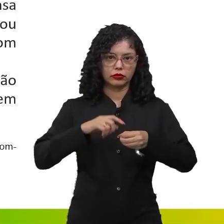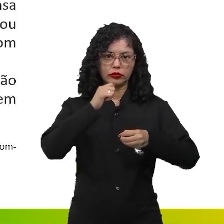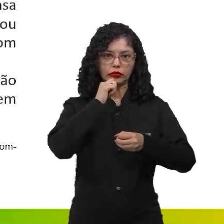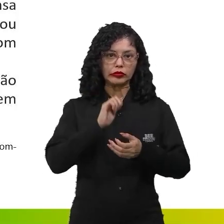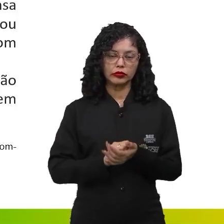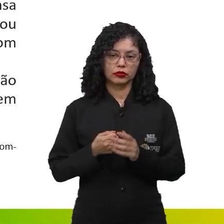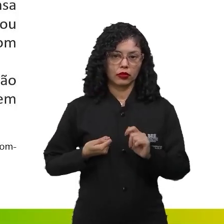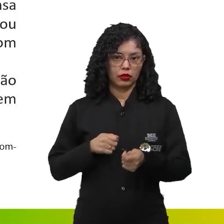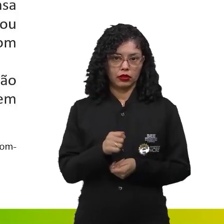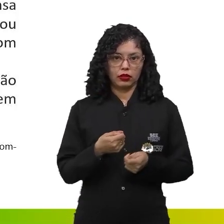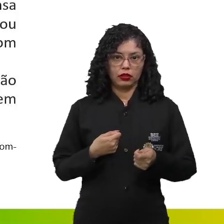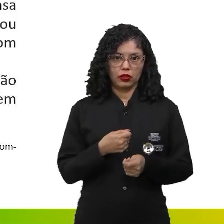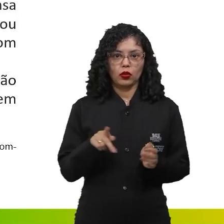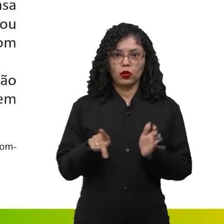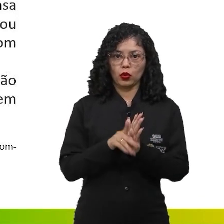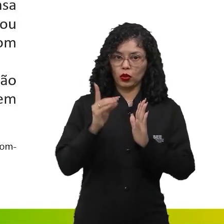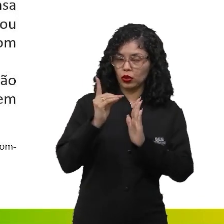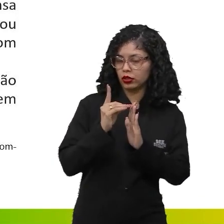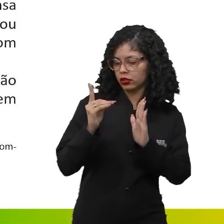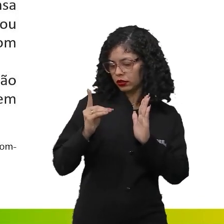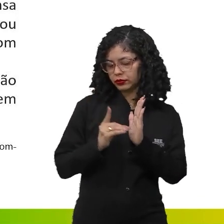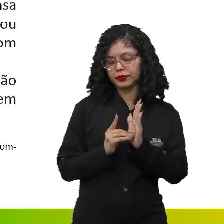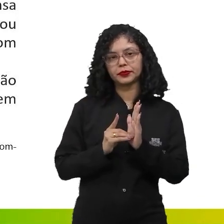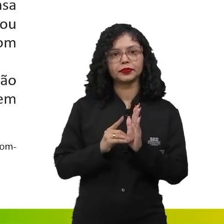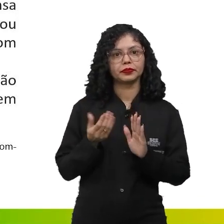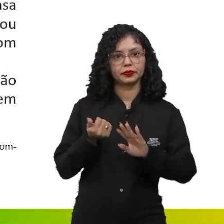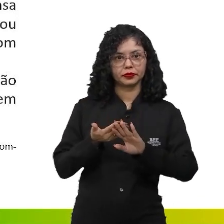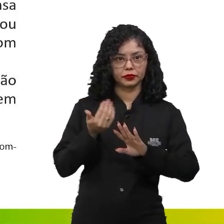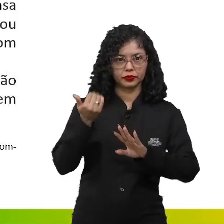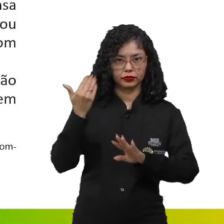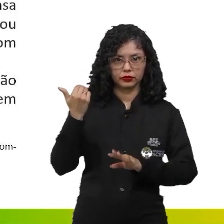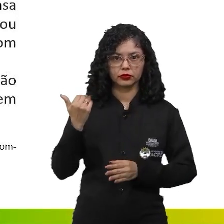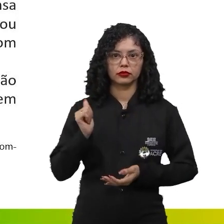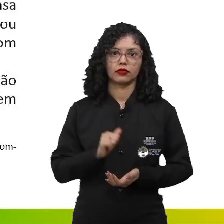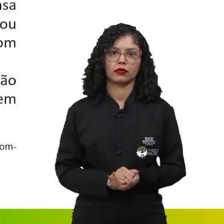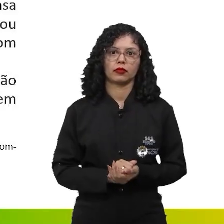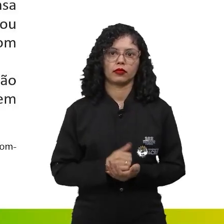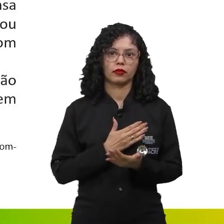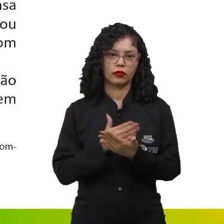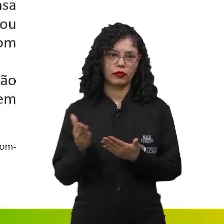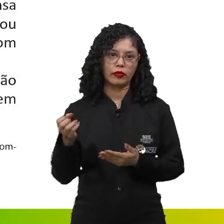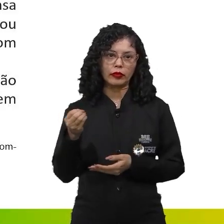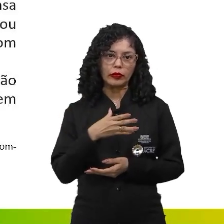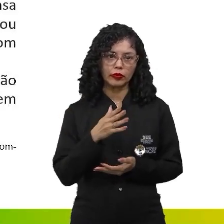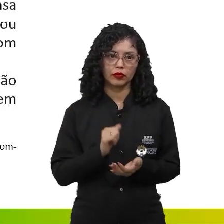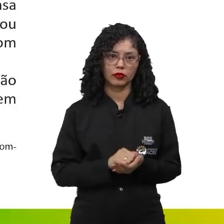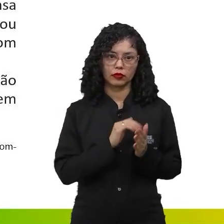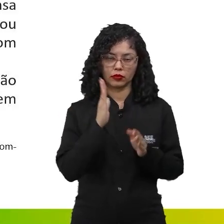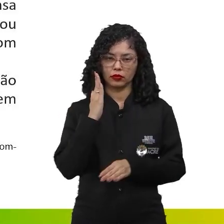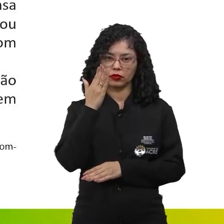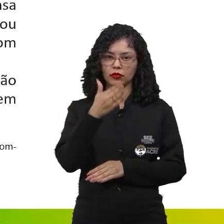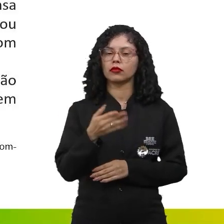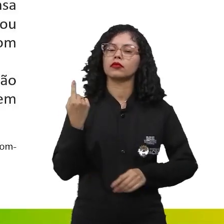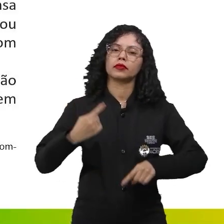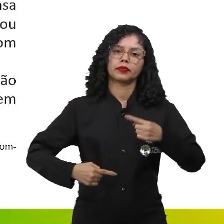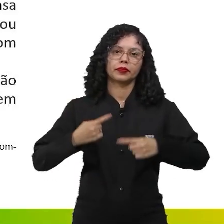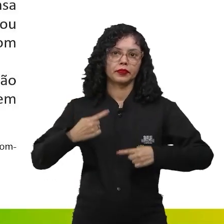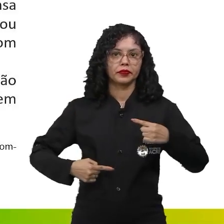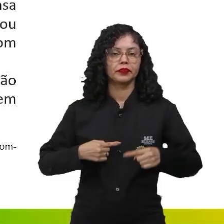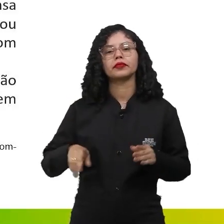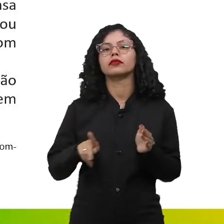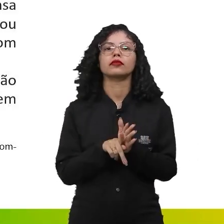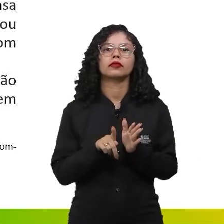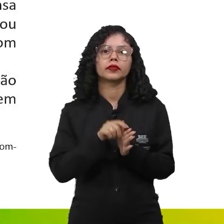volta de doenças erradicadas ou controladas há décadas marca o início de uma nova etapa no direcionamento